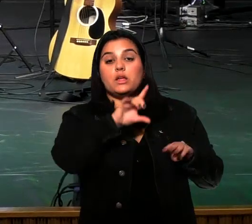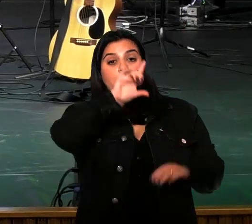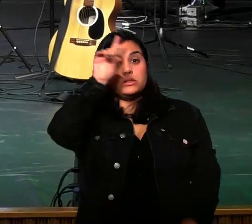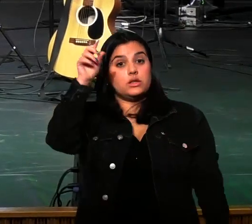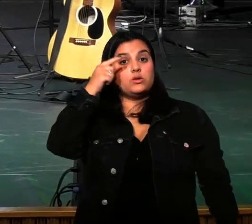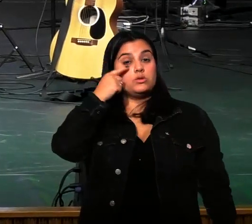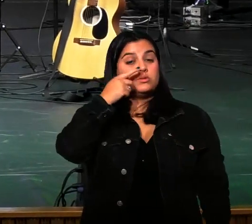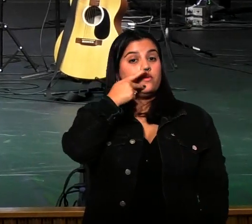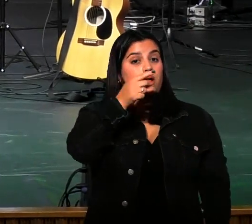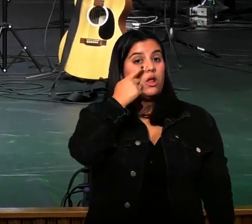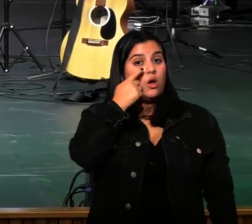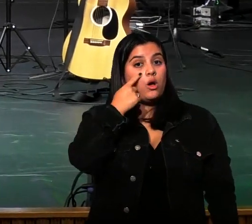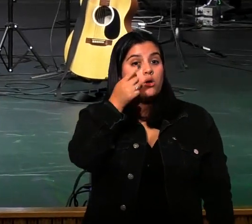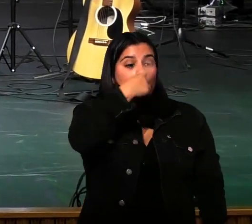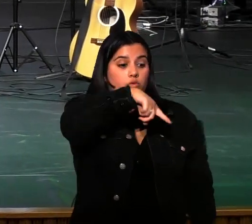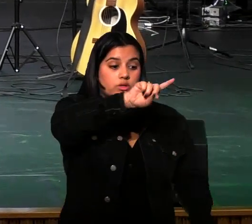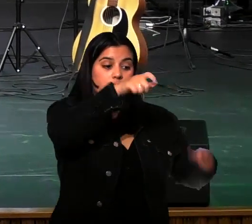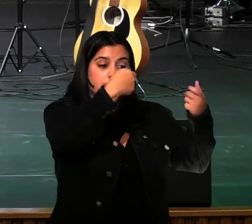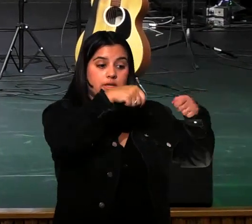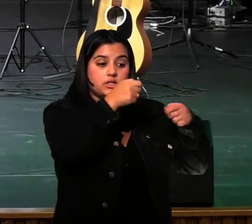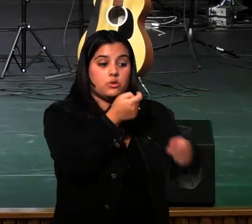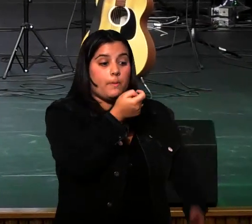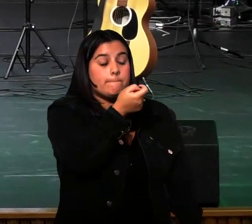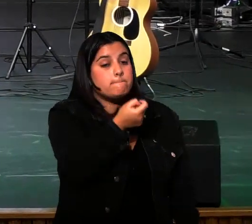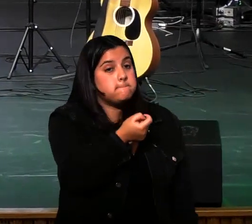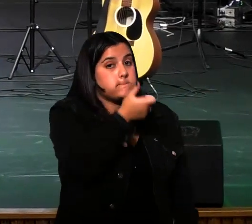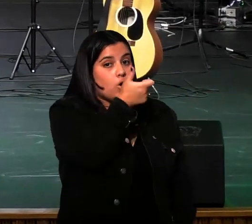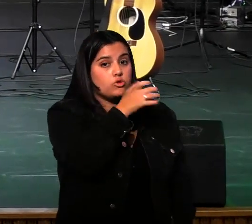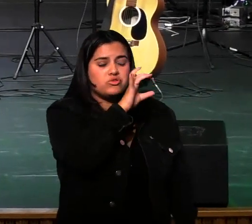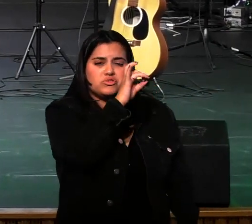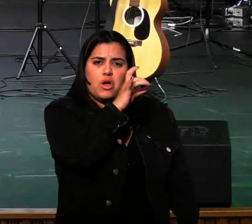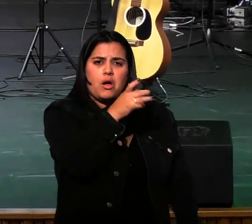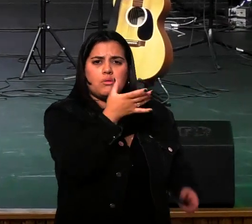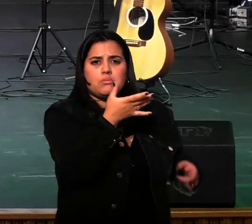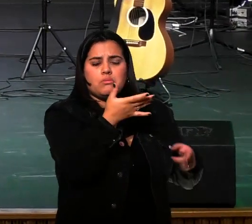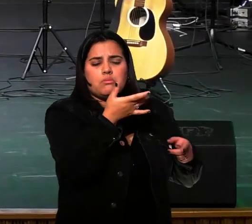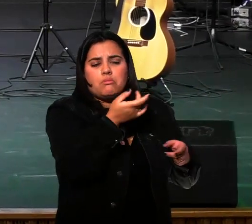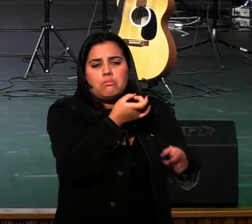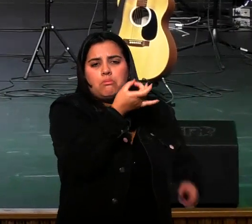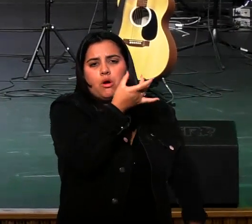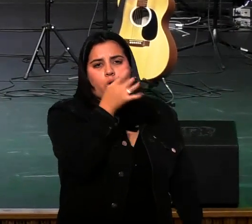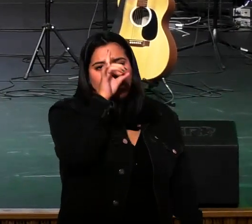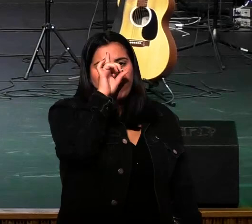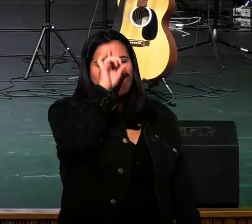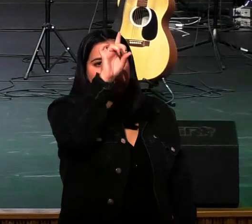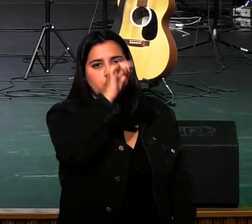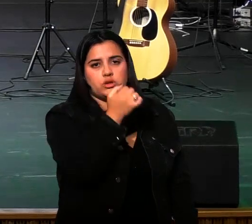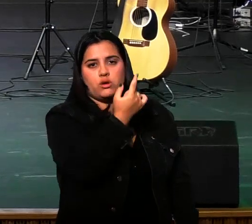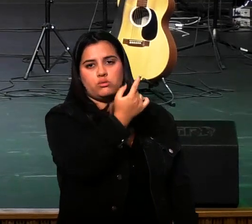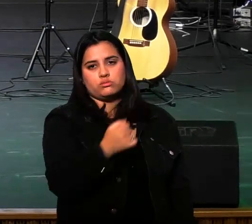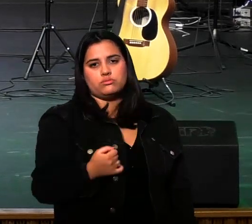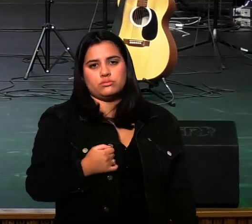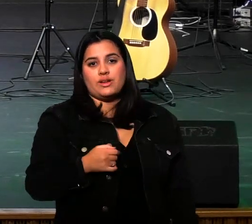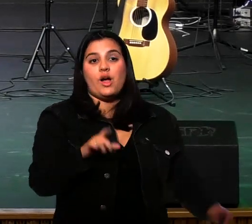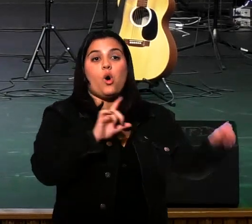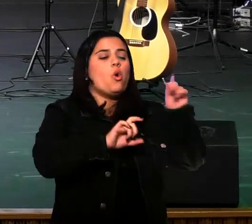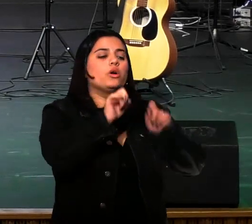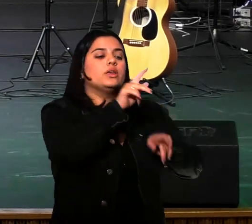um dia. O que o povo faz? Pega mais. Irmão, não adianta falar que eles estão errados, você também ia fazer a mesma coisa.